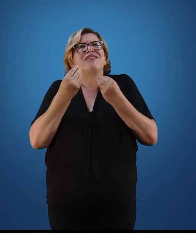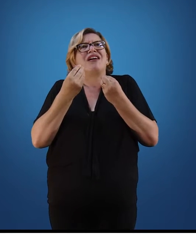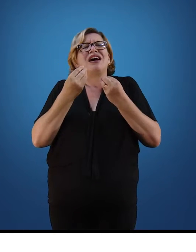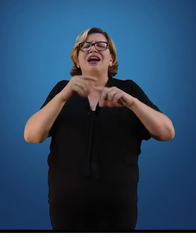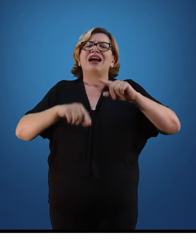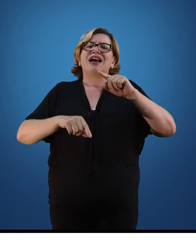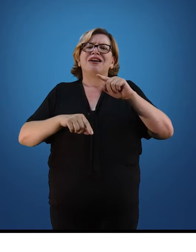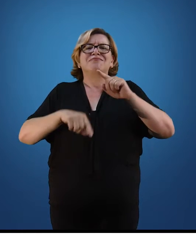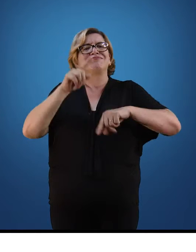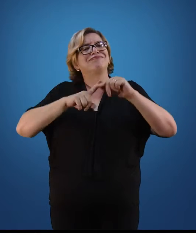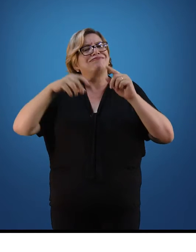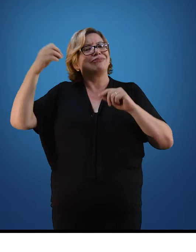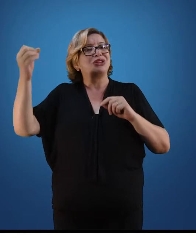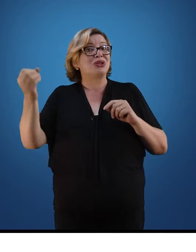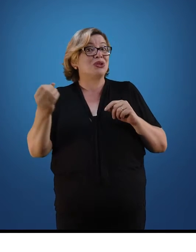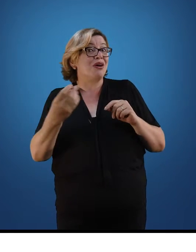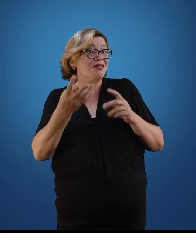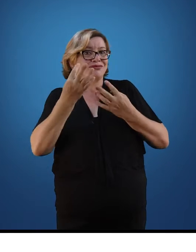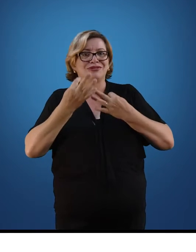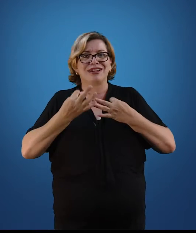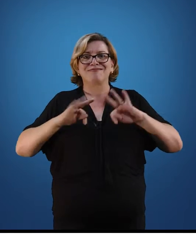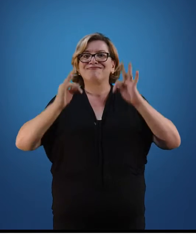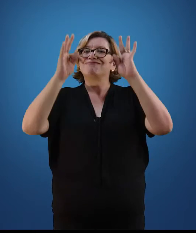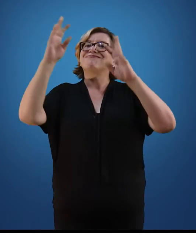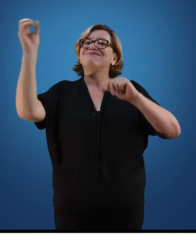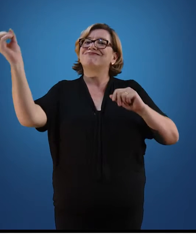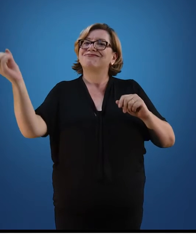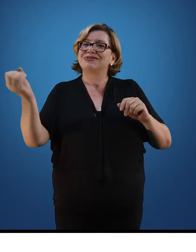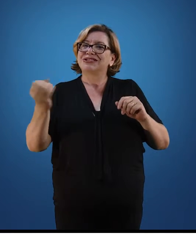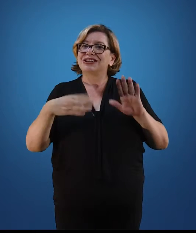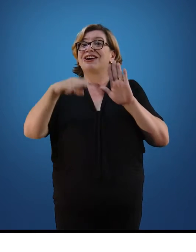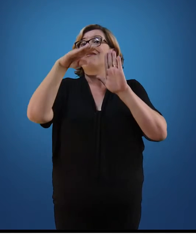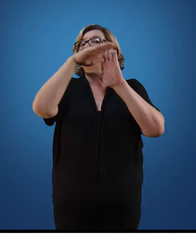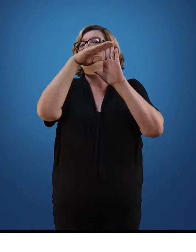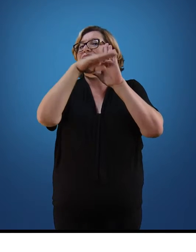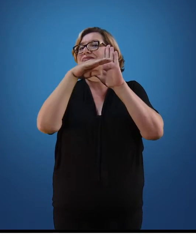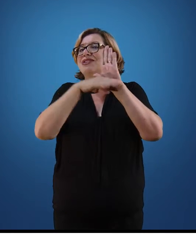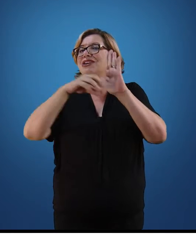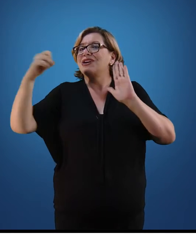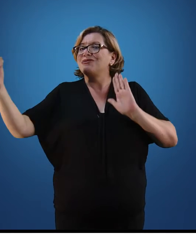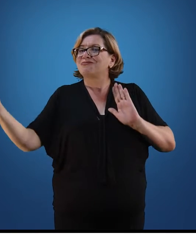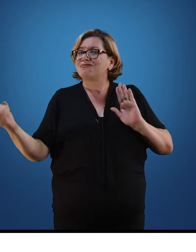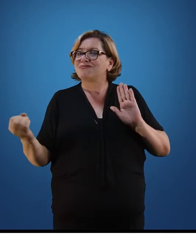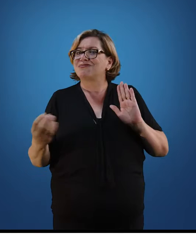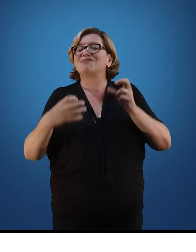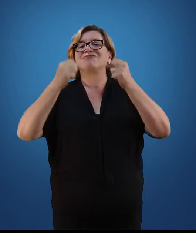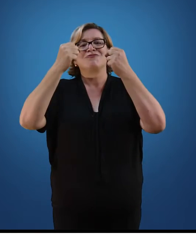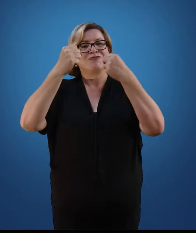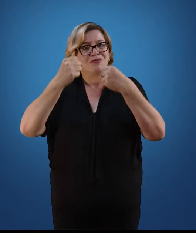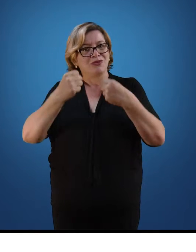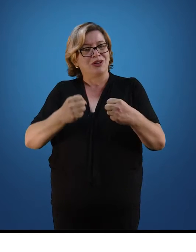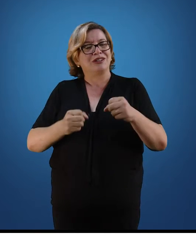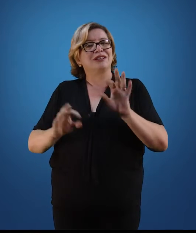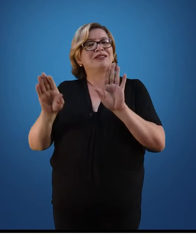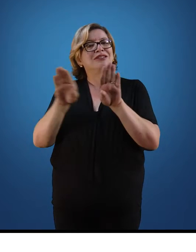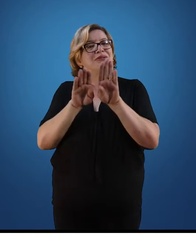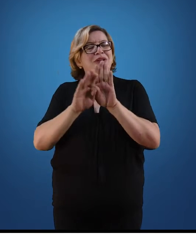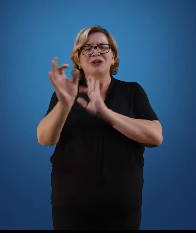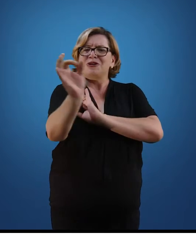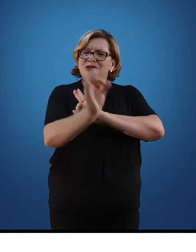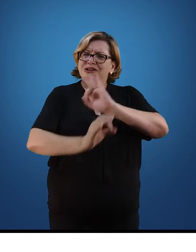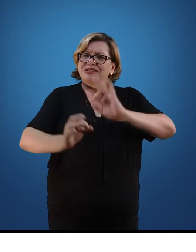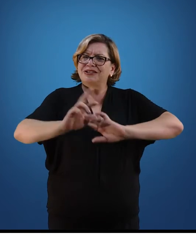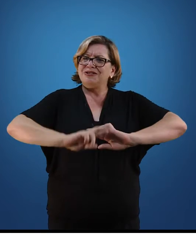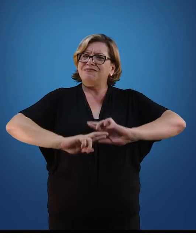sendo utilizados, em novas tecnologias, em novos projetos e programas, pode ser na forma de organizar